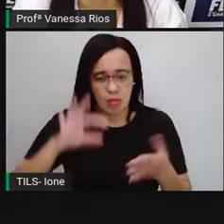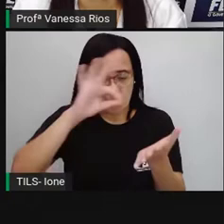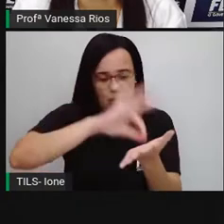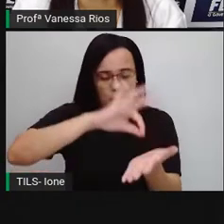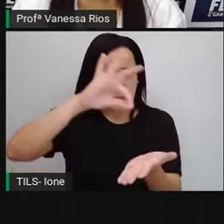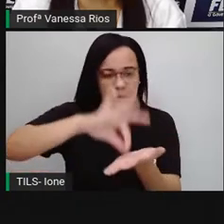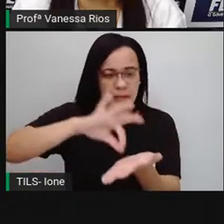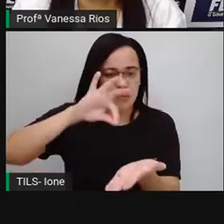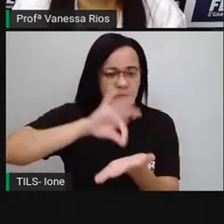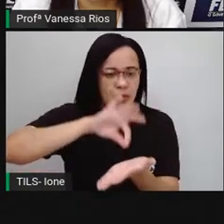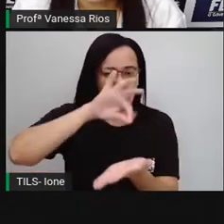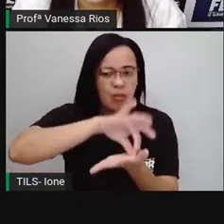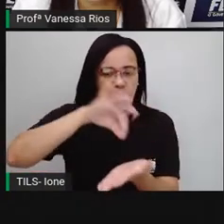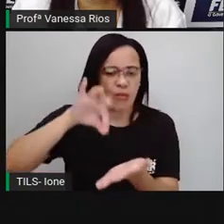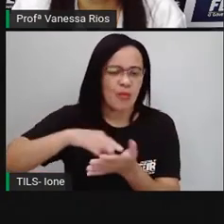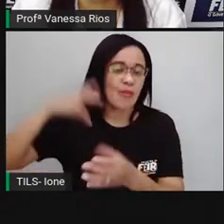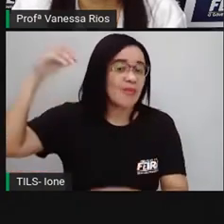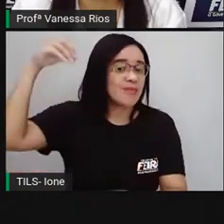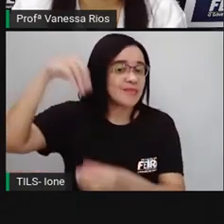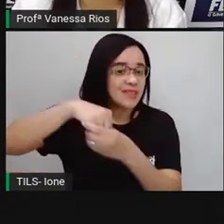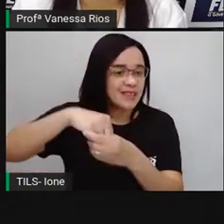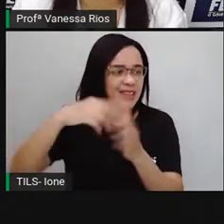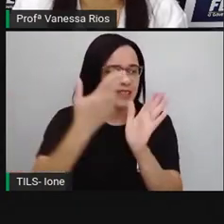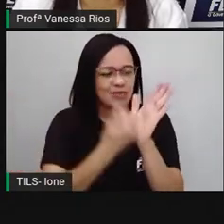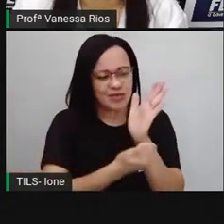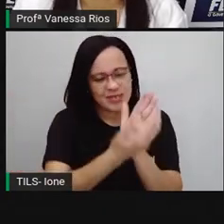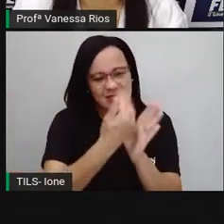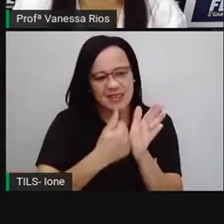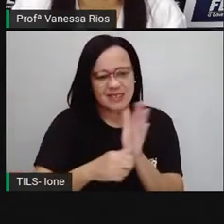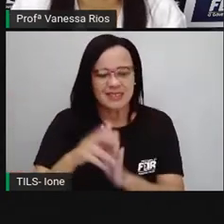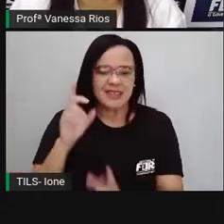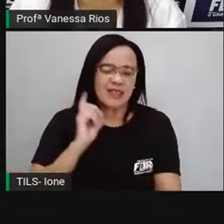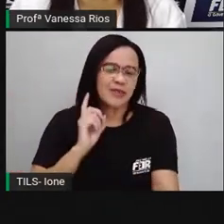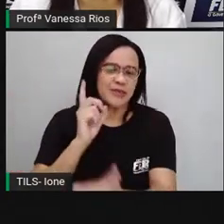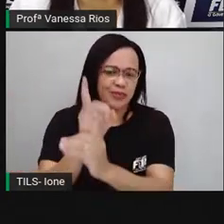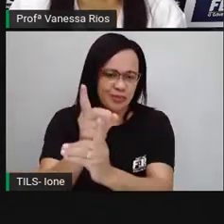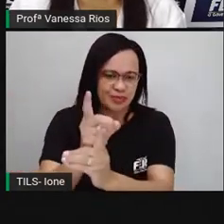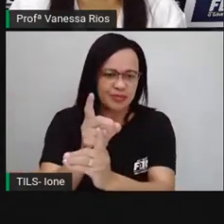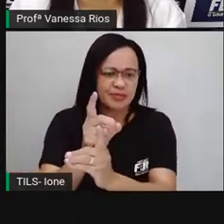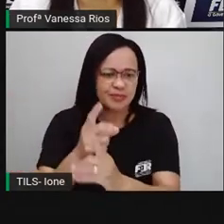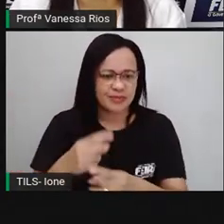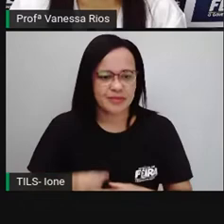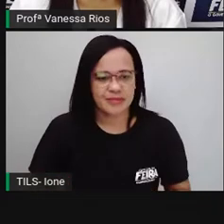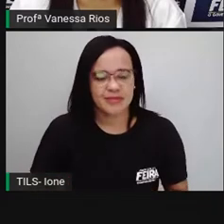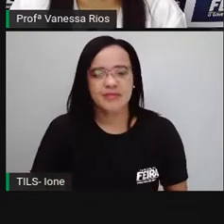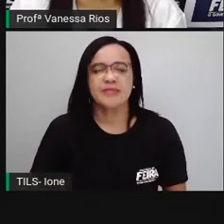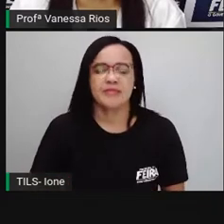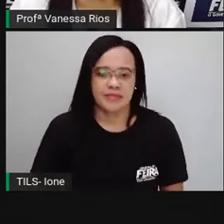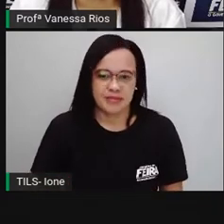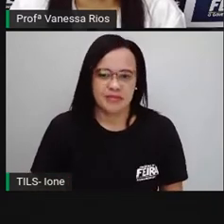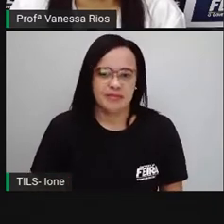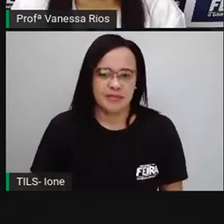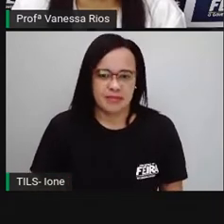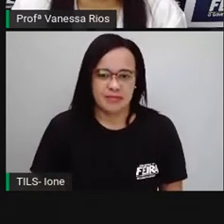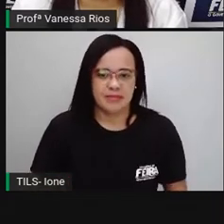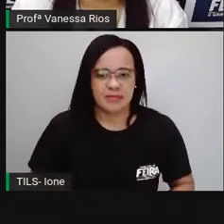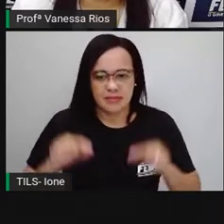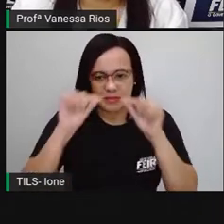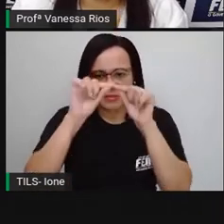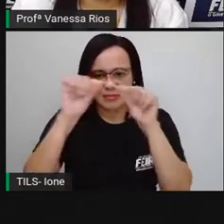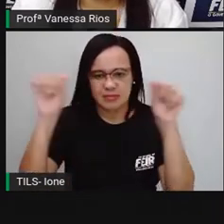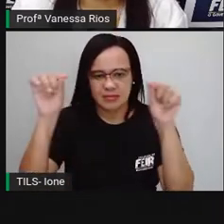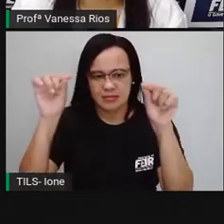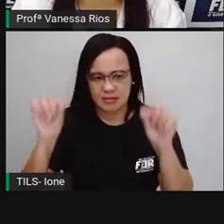essas pontinhas, né? São os cantinhos, ó, que através das retas que estão formando as